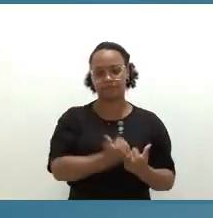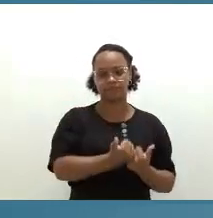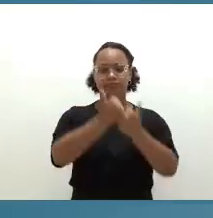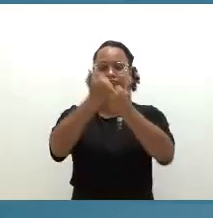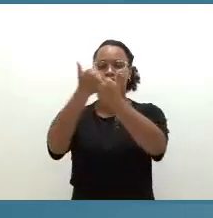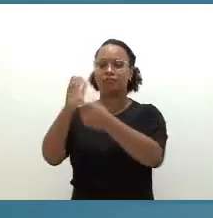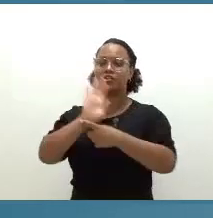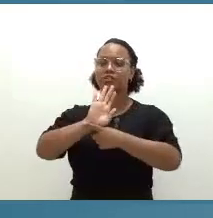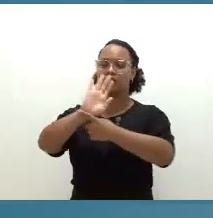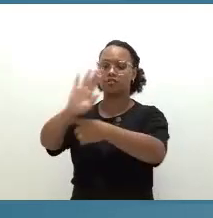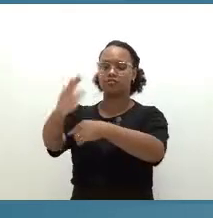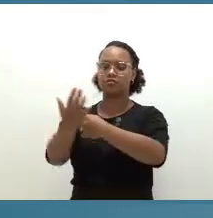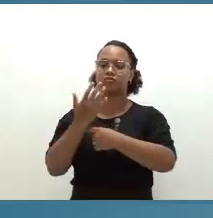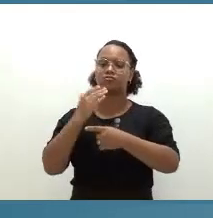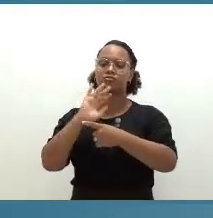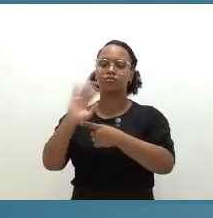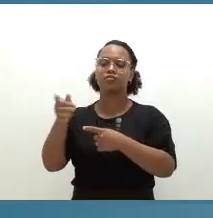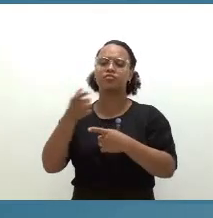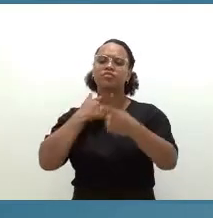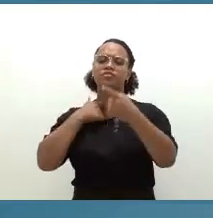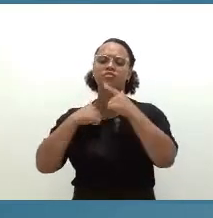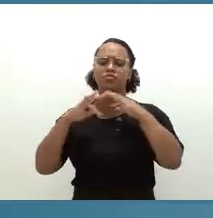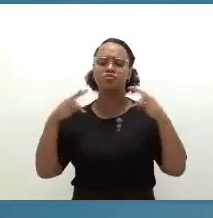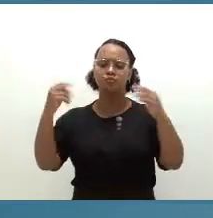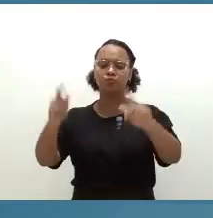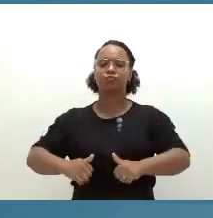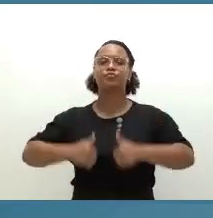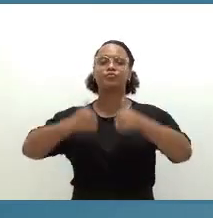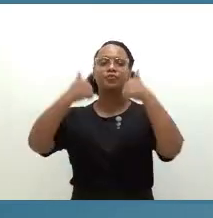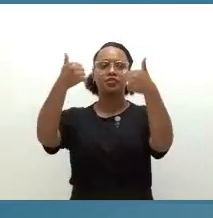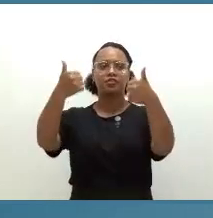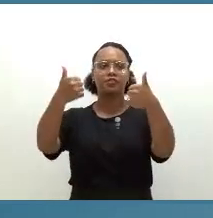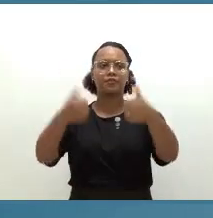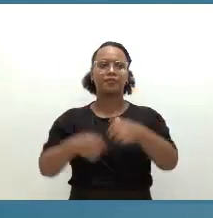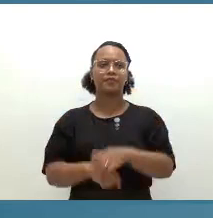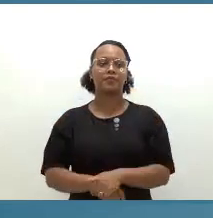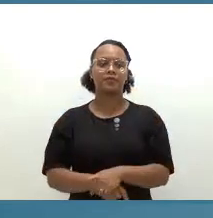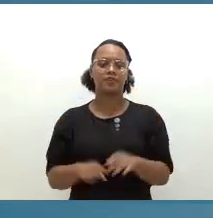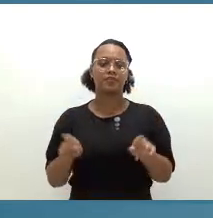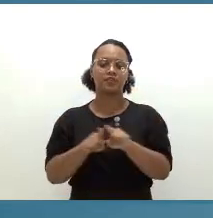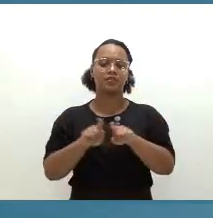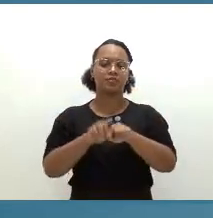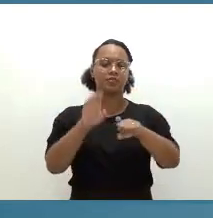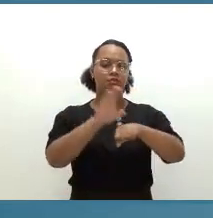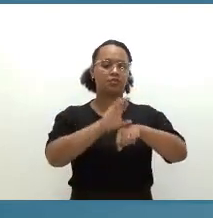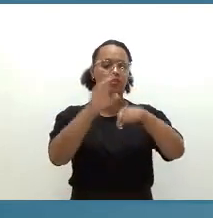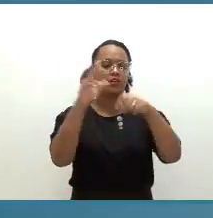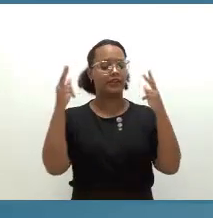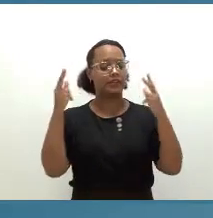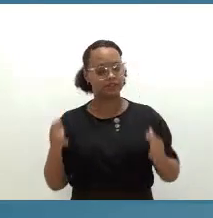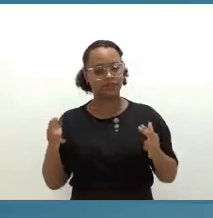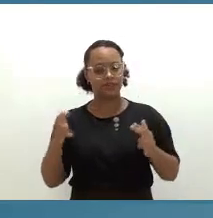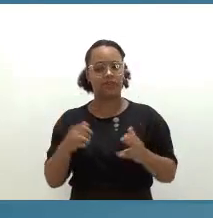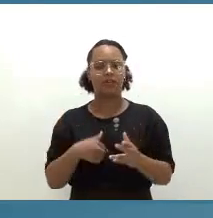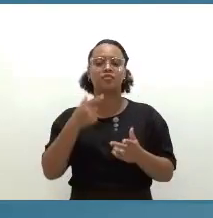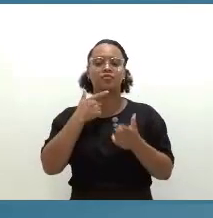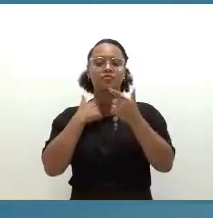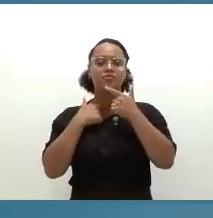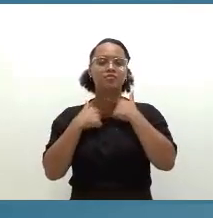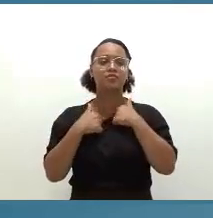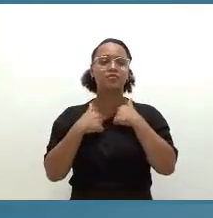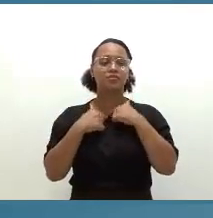e desejo tudo de melhor. Em relação ao Conselho da Magistratura de Plataforma, também chamado